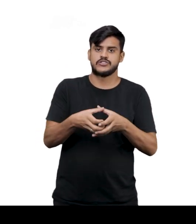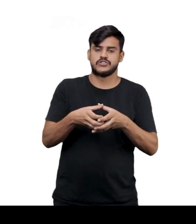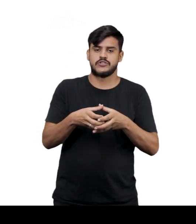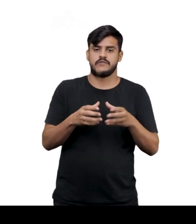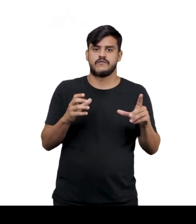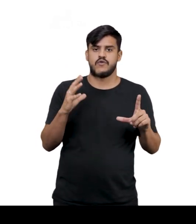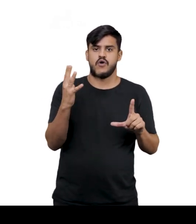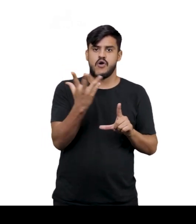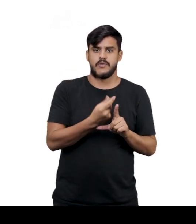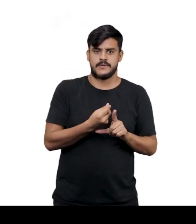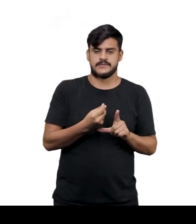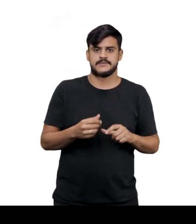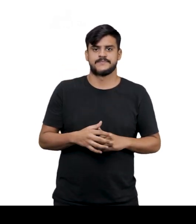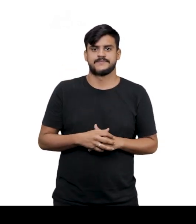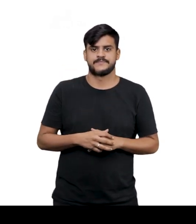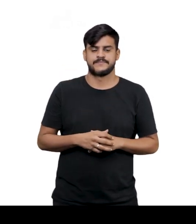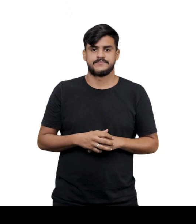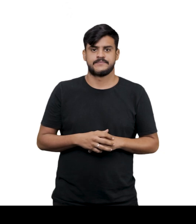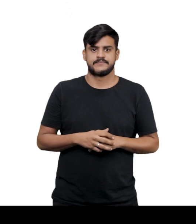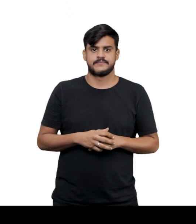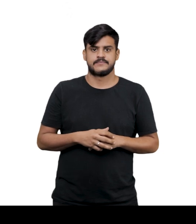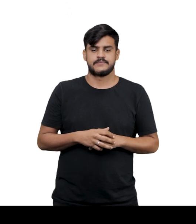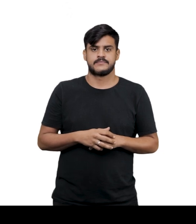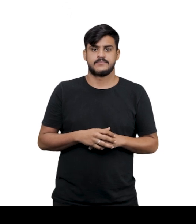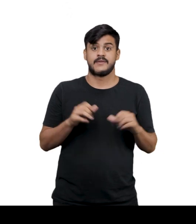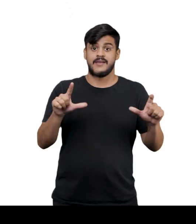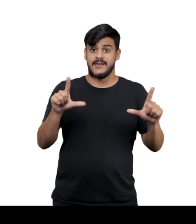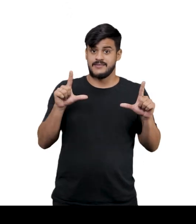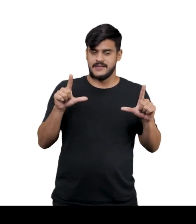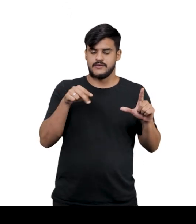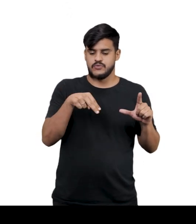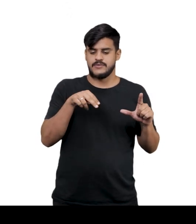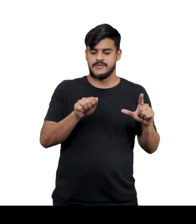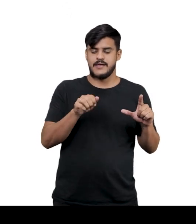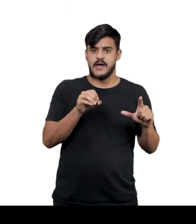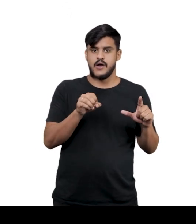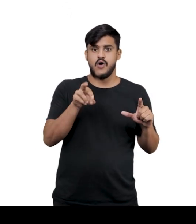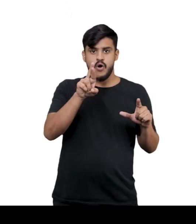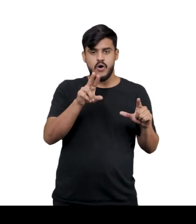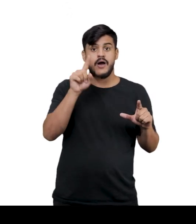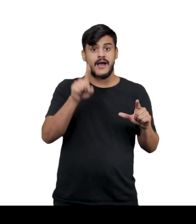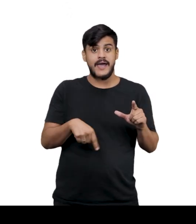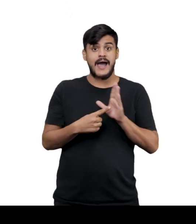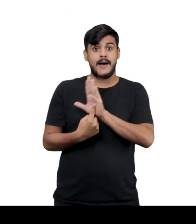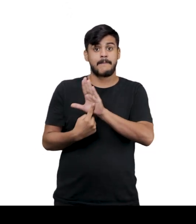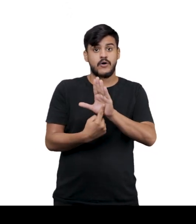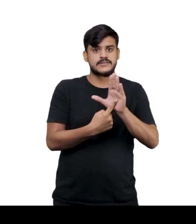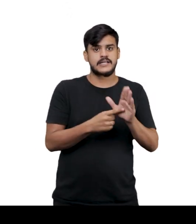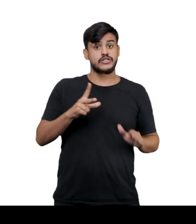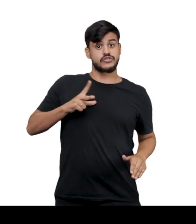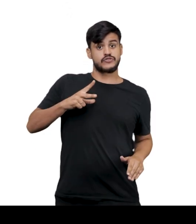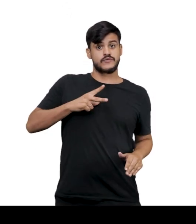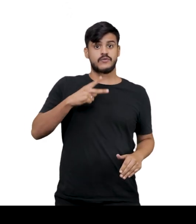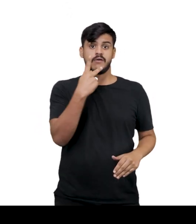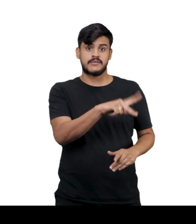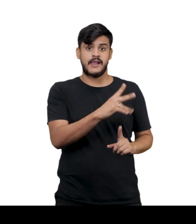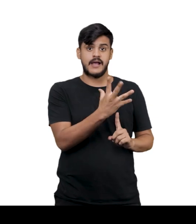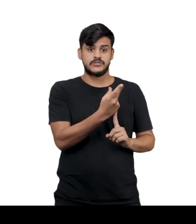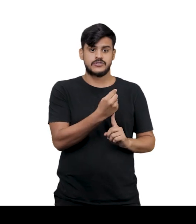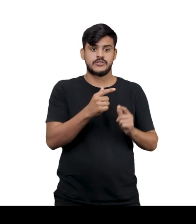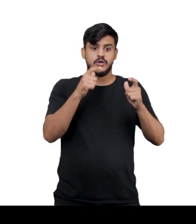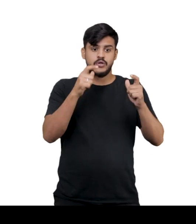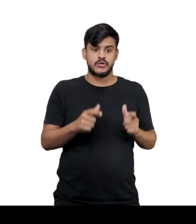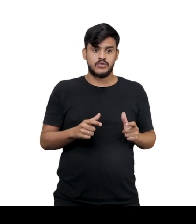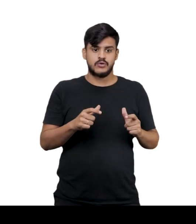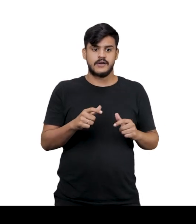de fabricação coletiva das obras. Retrato de Naor foi produzido no contexto de uma mostra individual